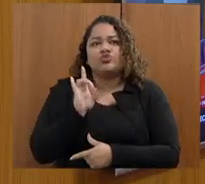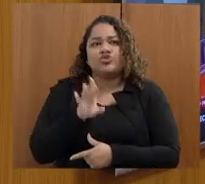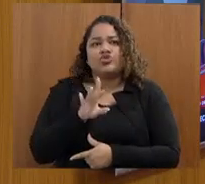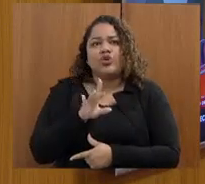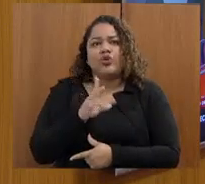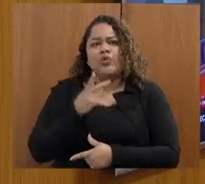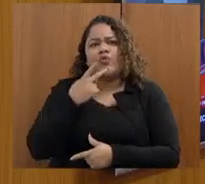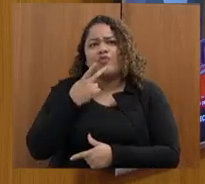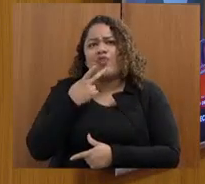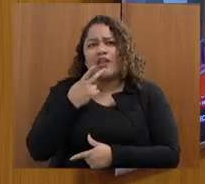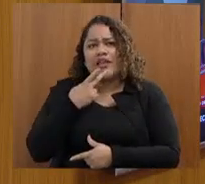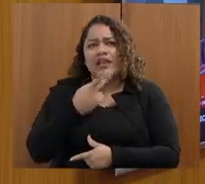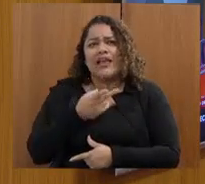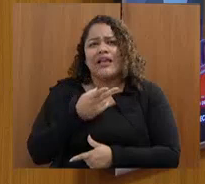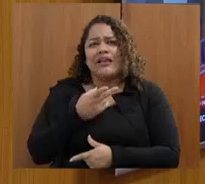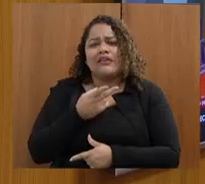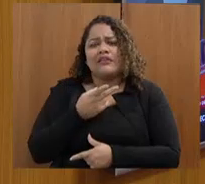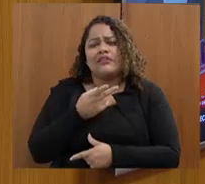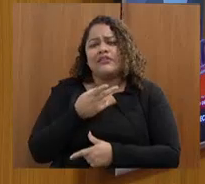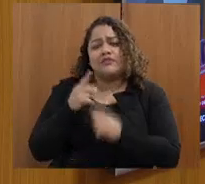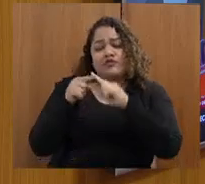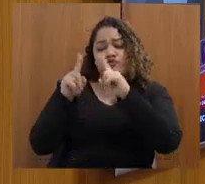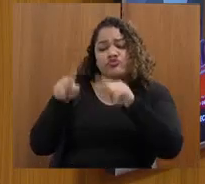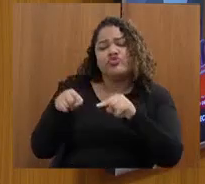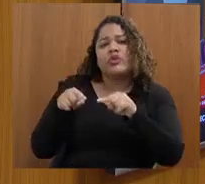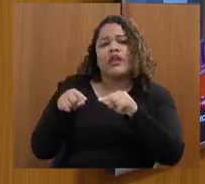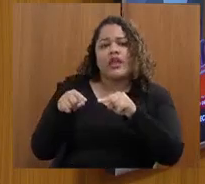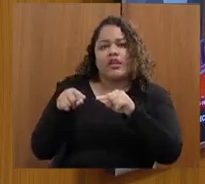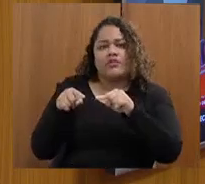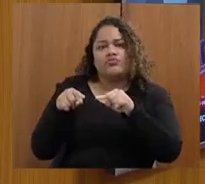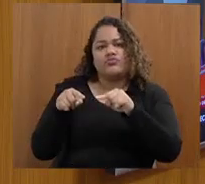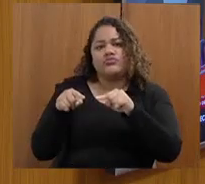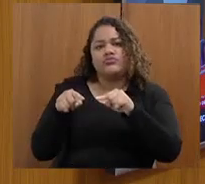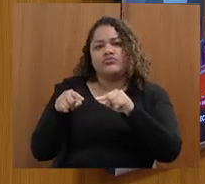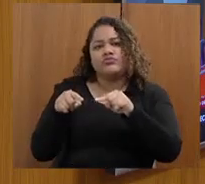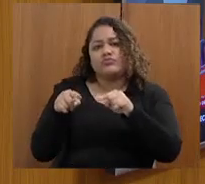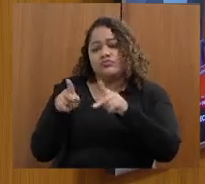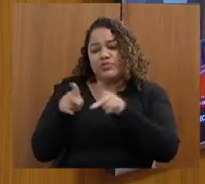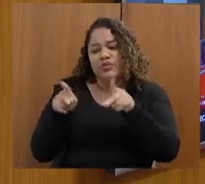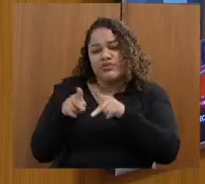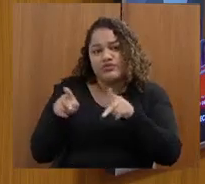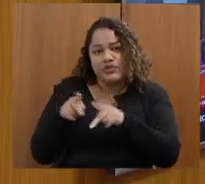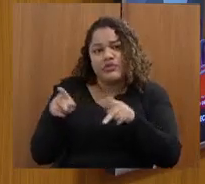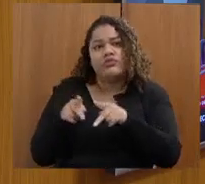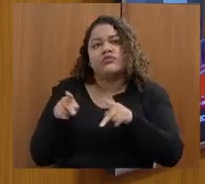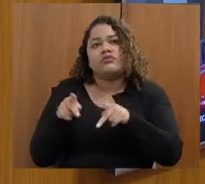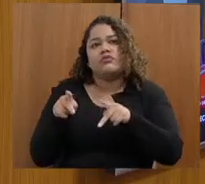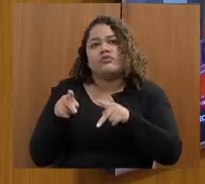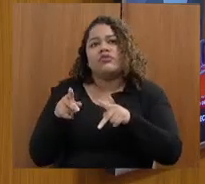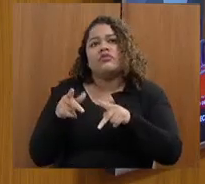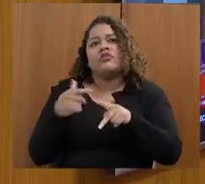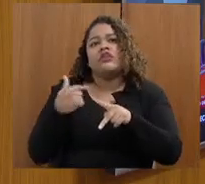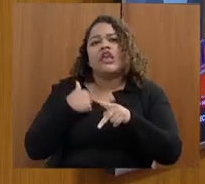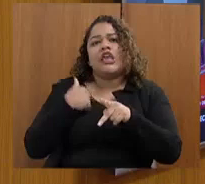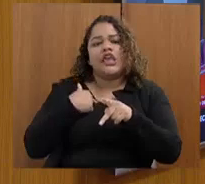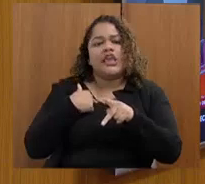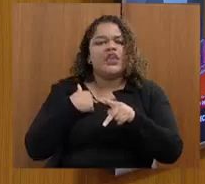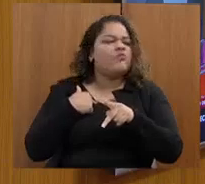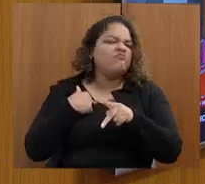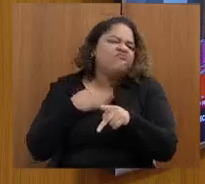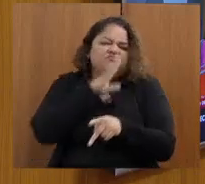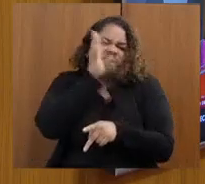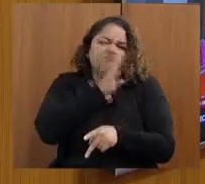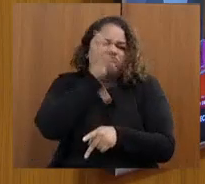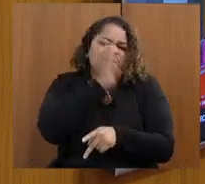a causa do servidores exercer uma função para Esse aumento salário eu tenho que fazer